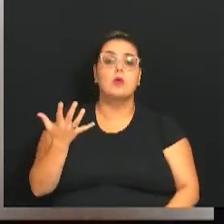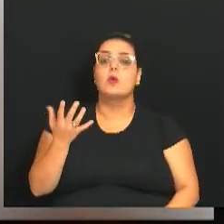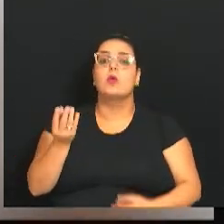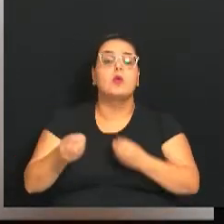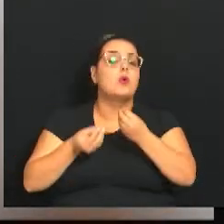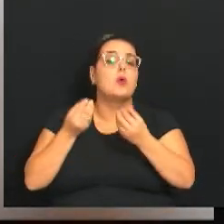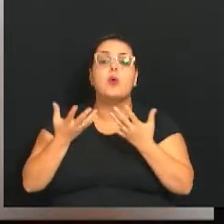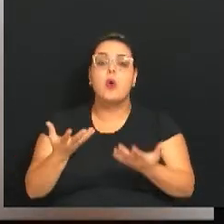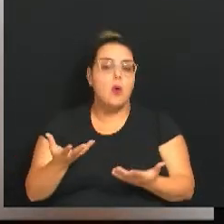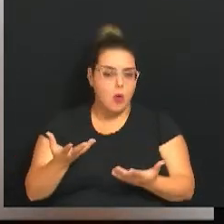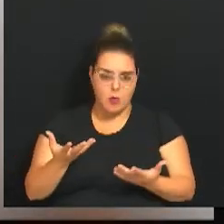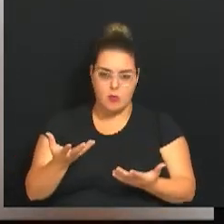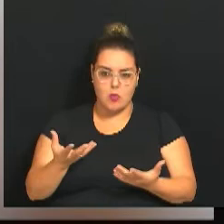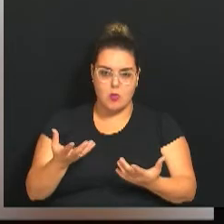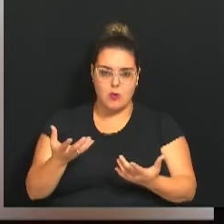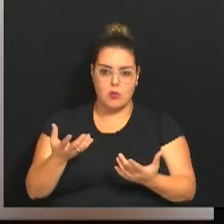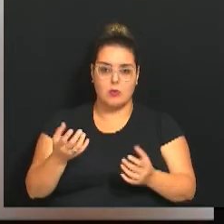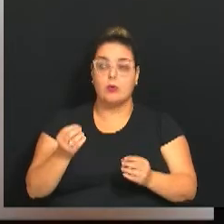escopo.